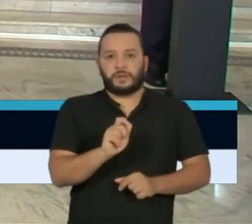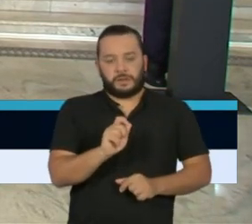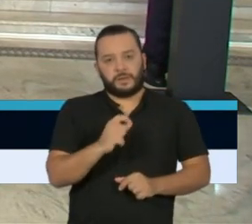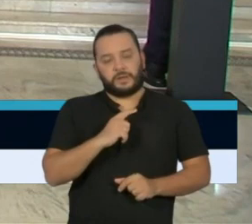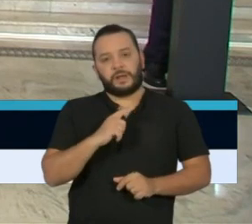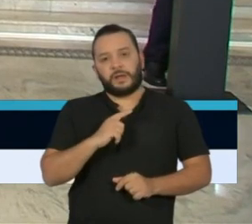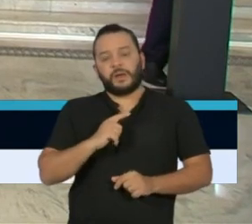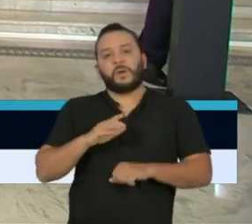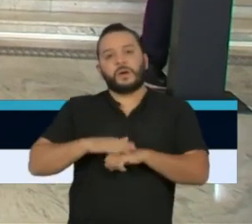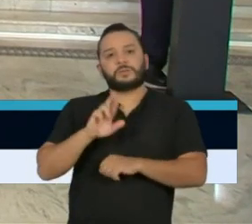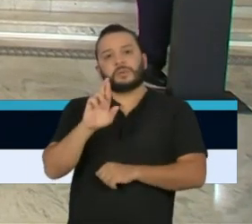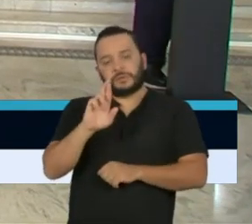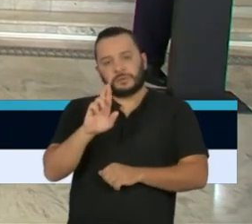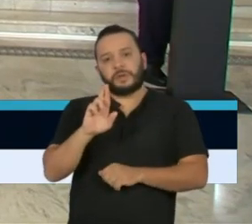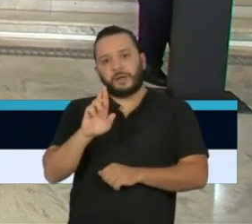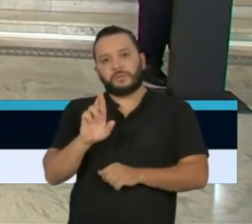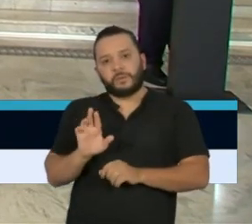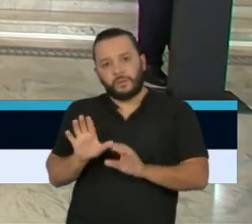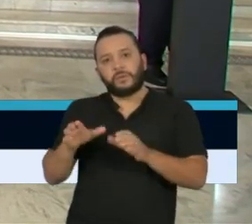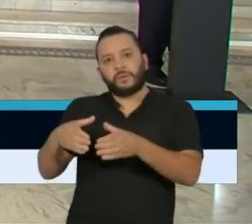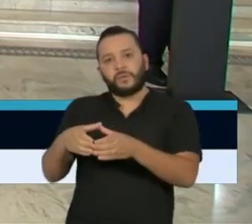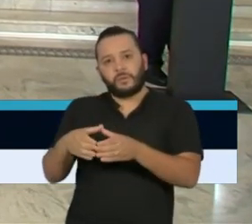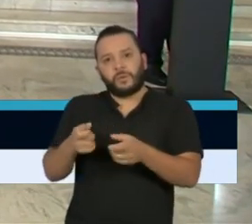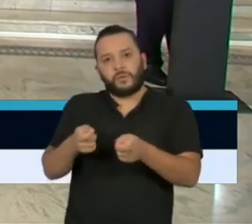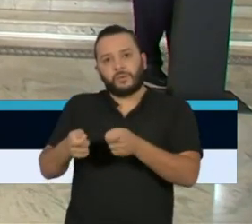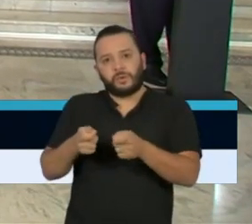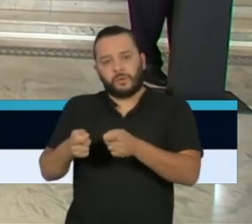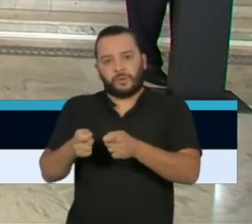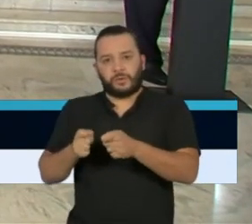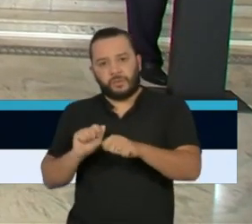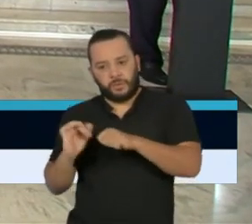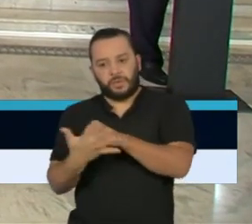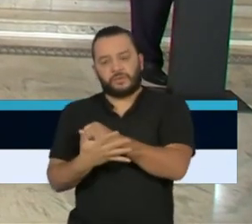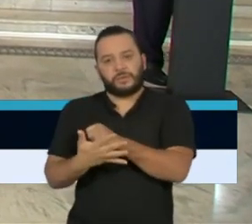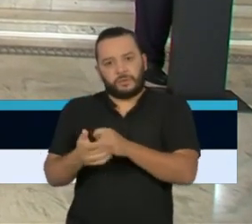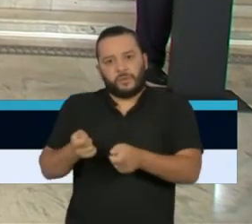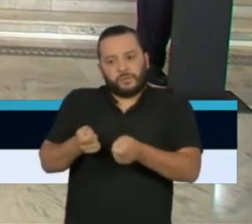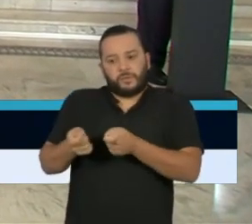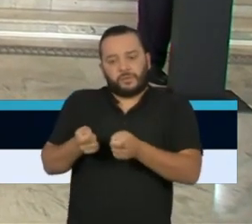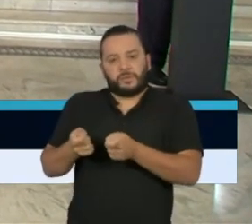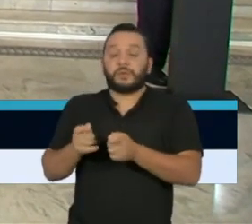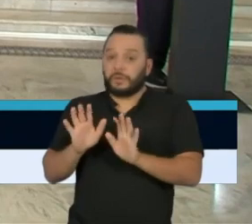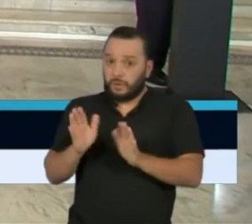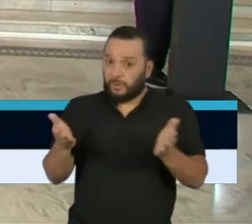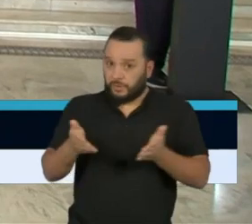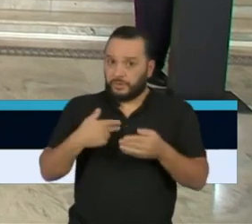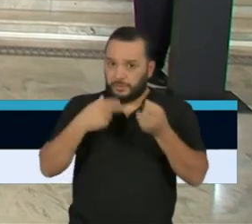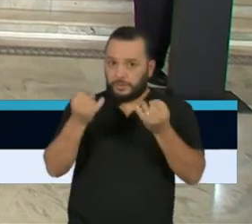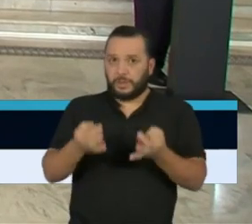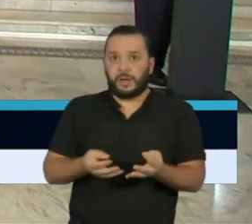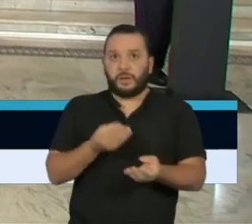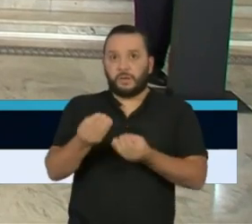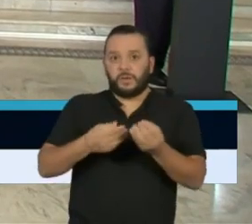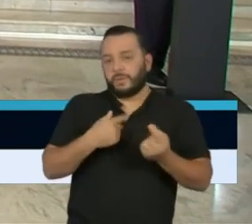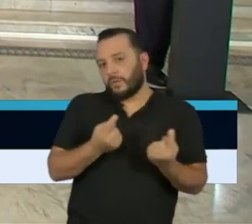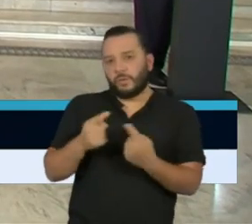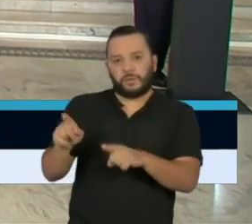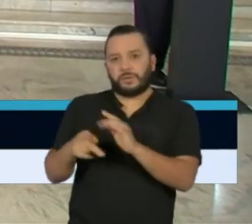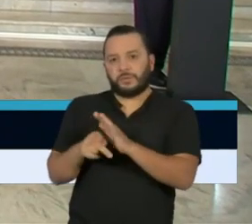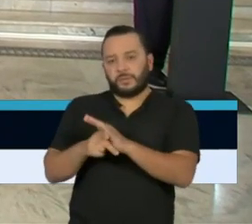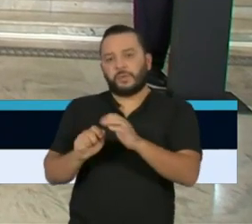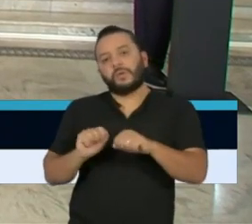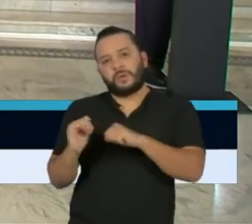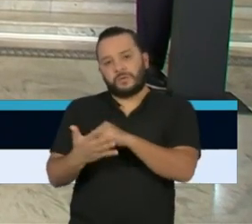de Contingência do novo coronavírus. Hoje serão anunciadas novas medidas no combate à pandemia do novo